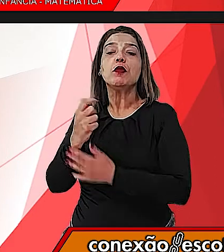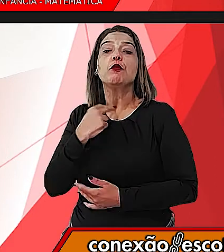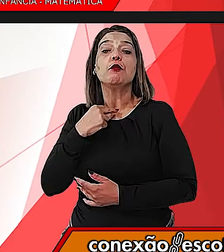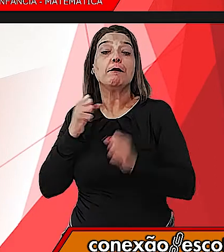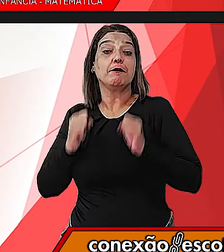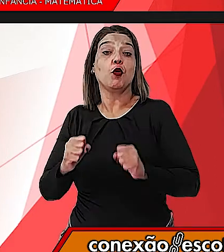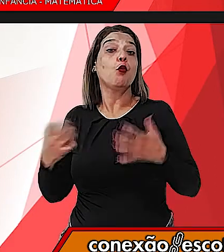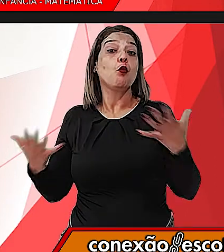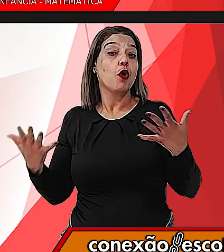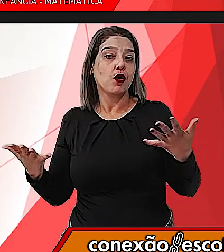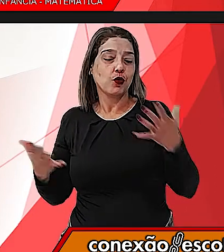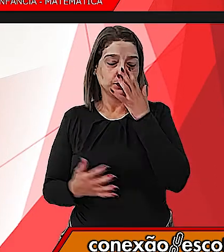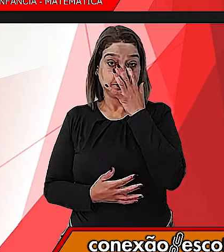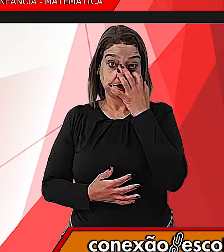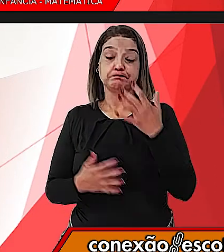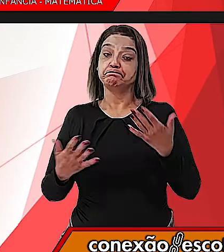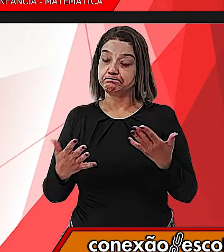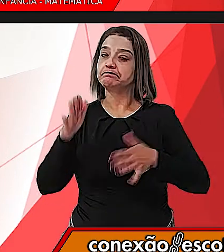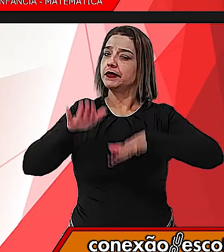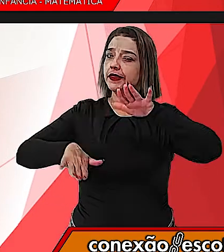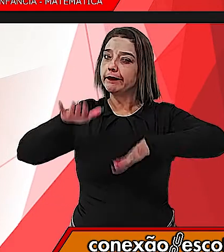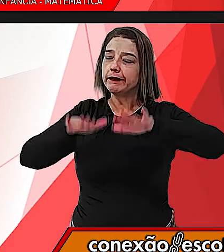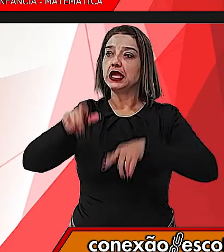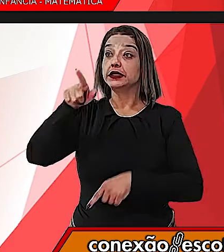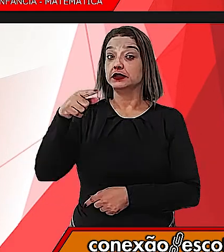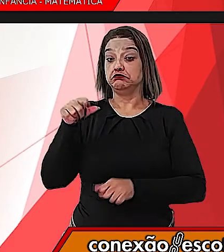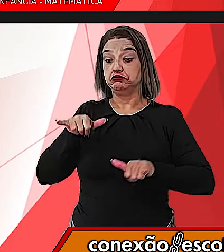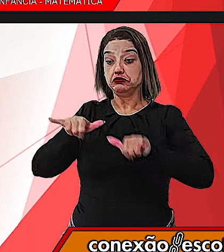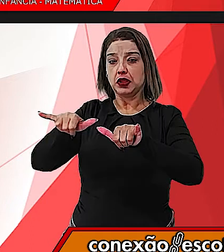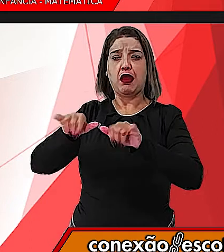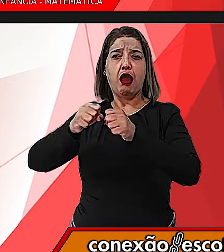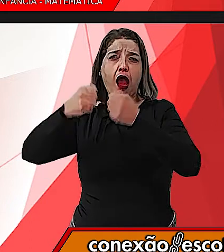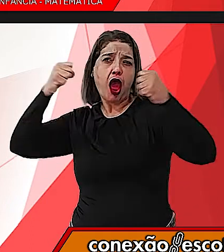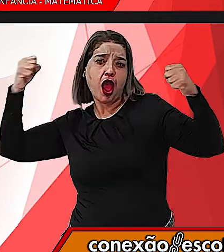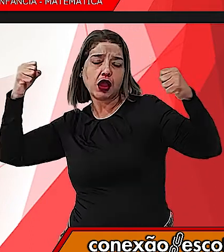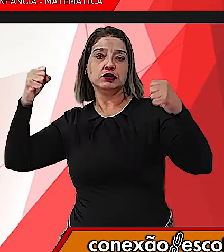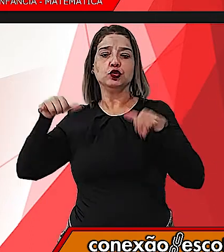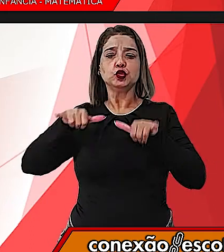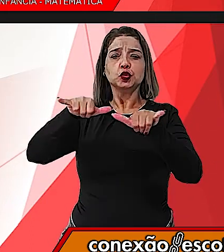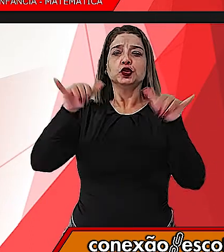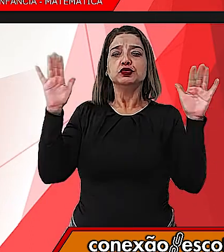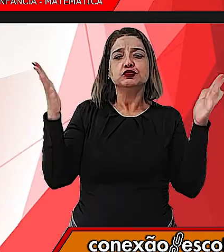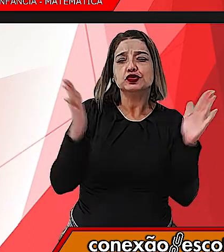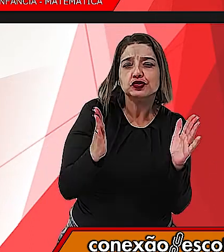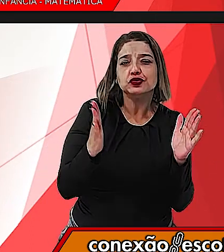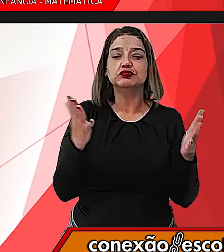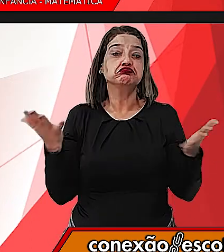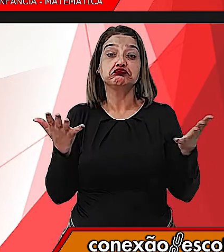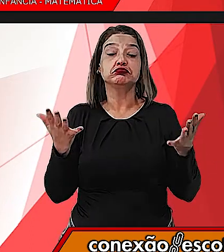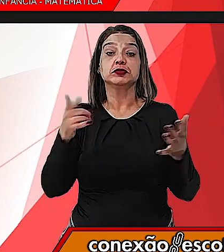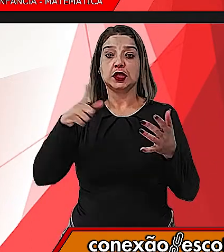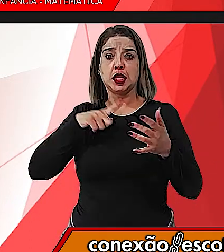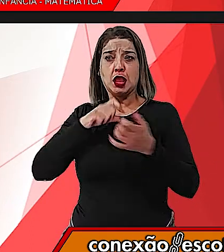supermercados? Depende, né, se o supermercado é grande ou se é pequeno. Supermercados grandes, nós